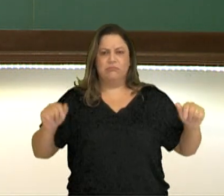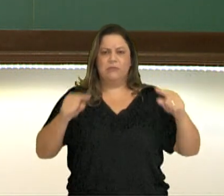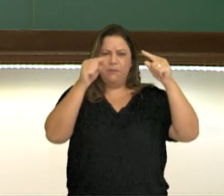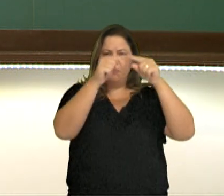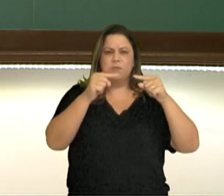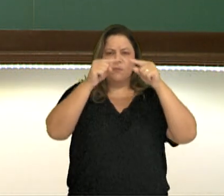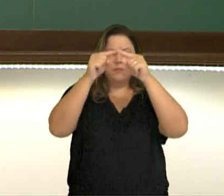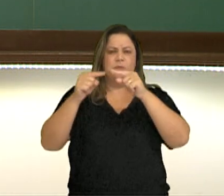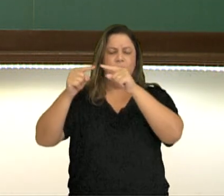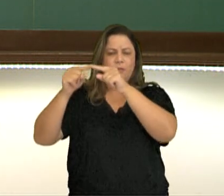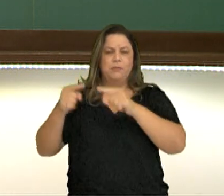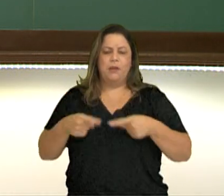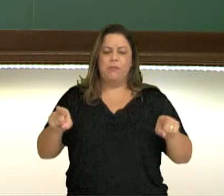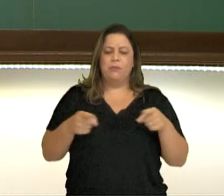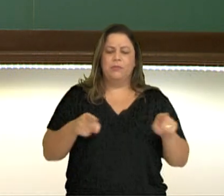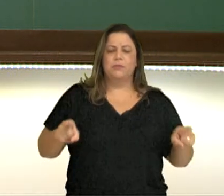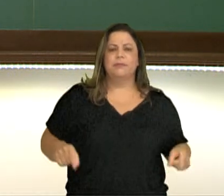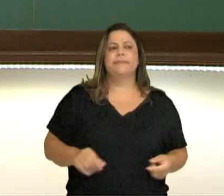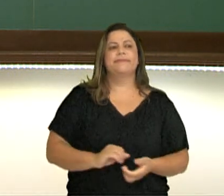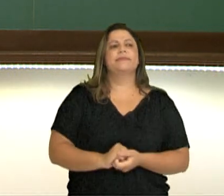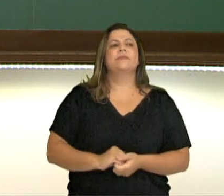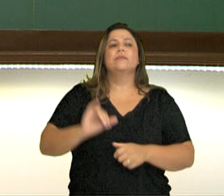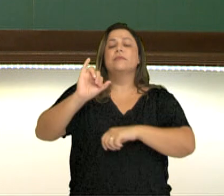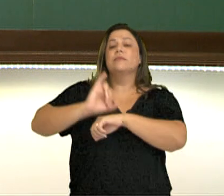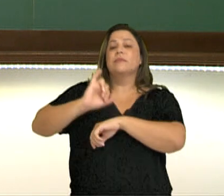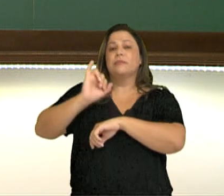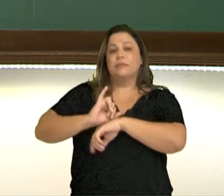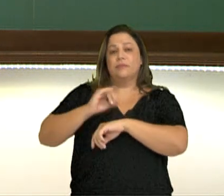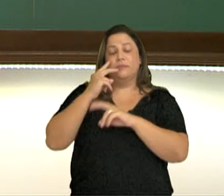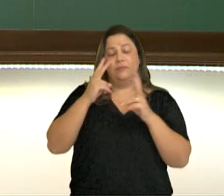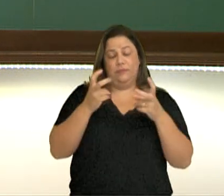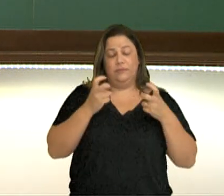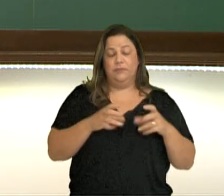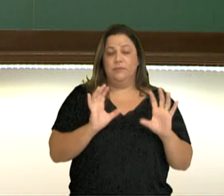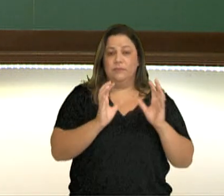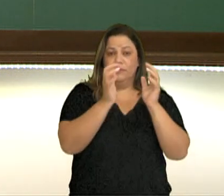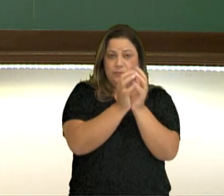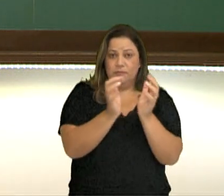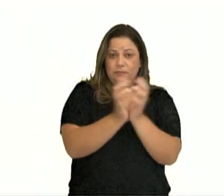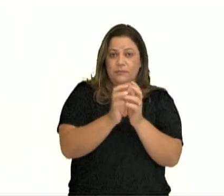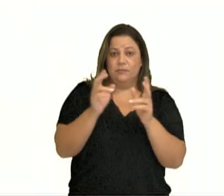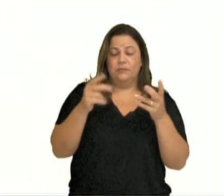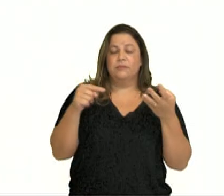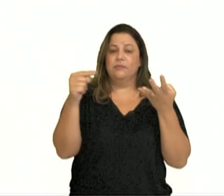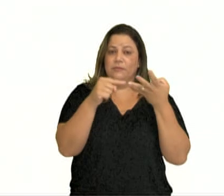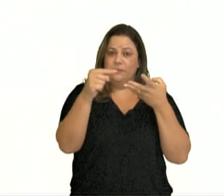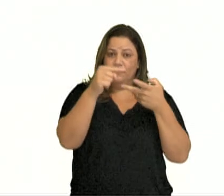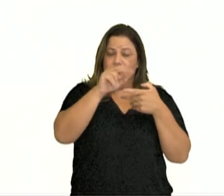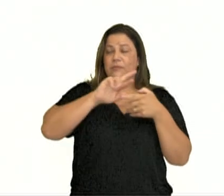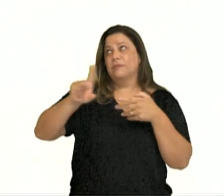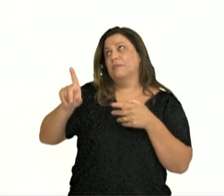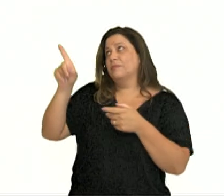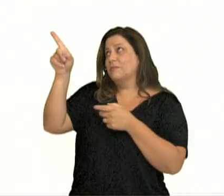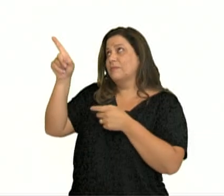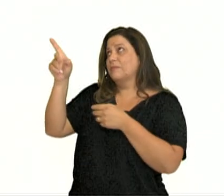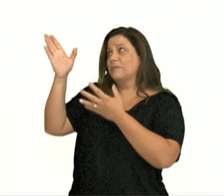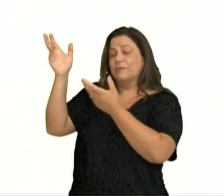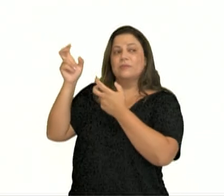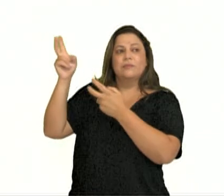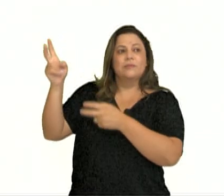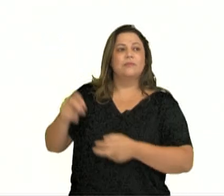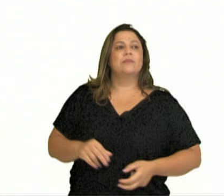composição. Nos sopros de metal, nos sopros de metal nós temos trompete,